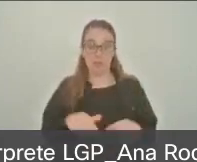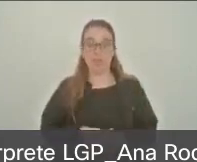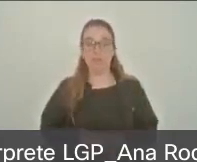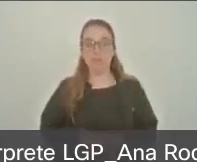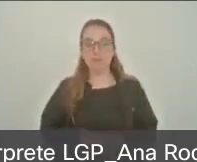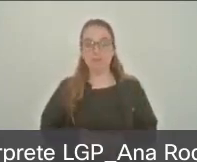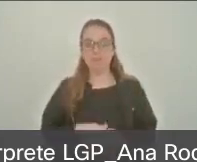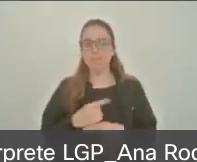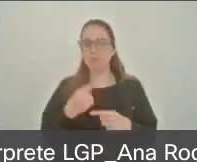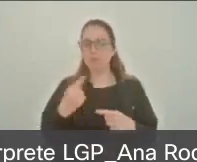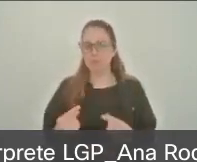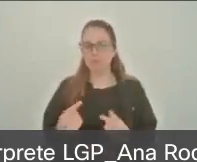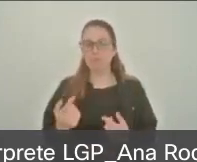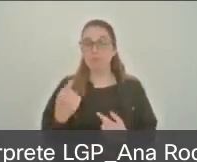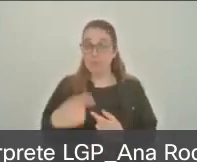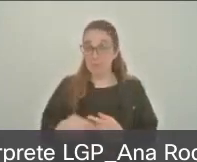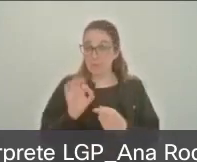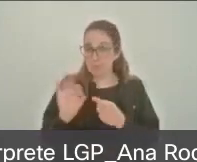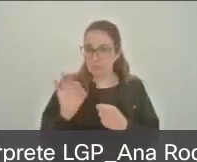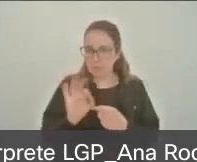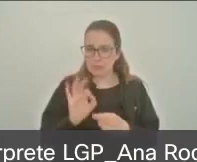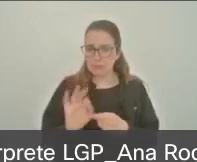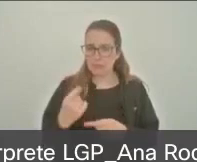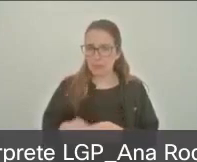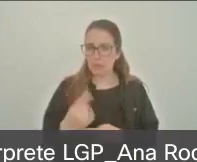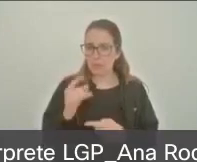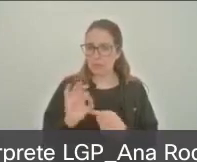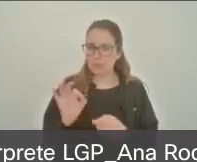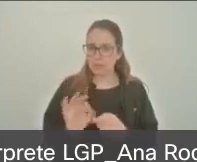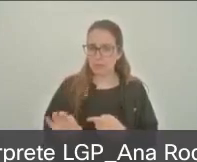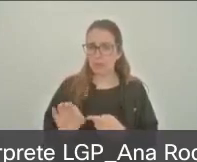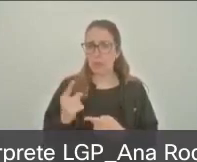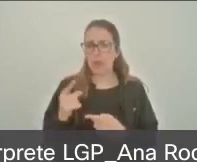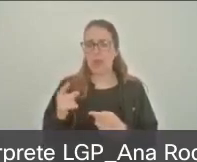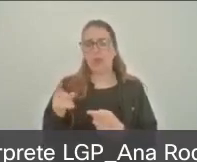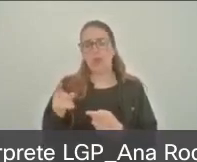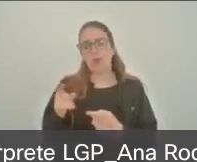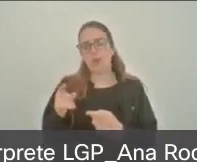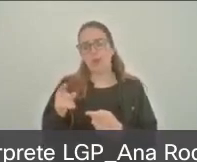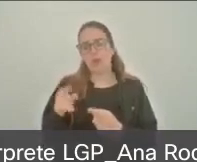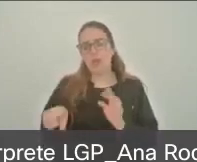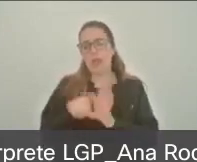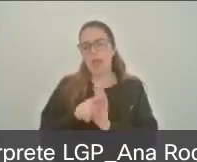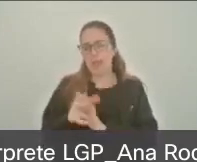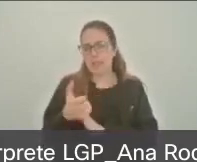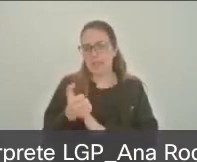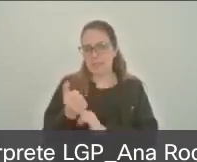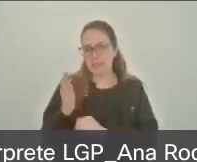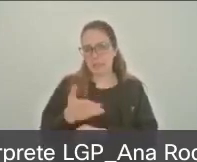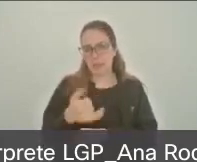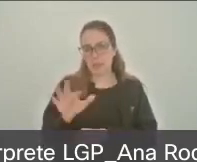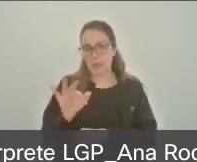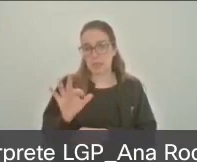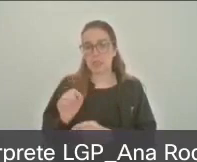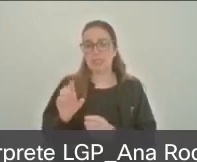do internamento hospitalar encontra-se até expressamente consagrada e autonomamente regulada na Lei 15 de 2014, na secção